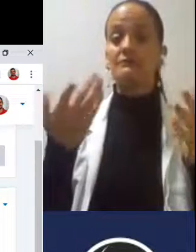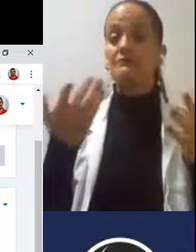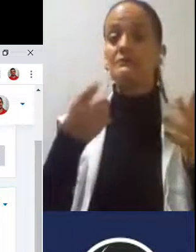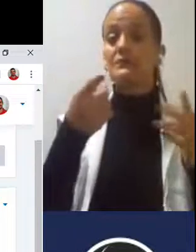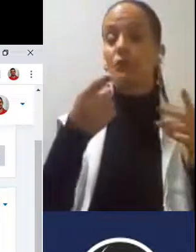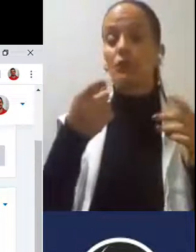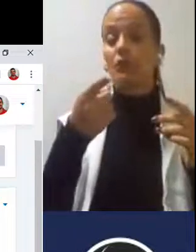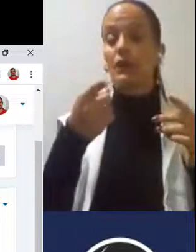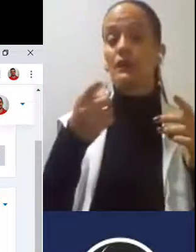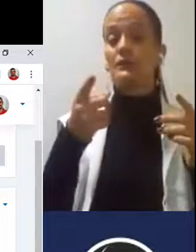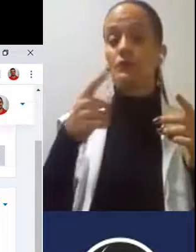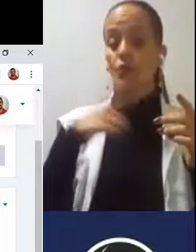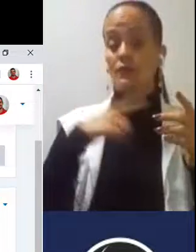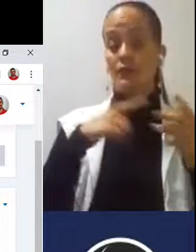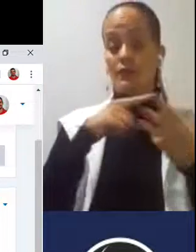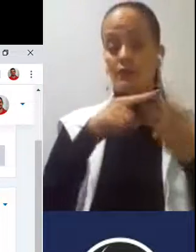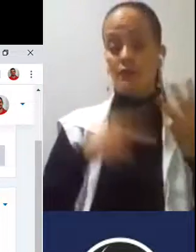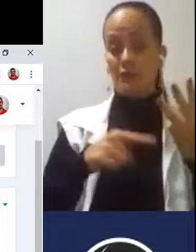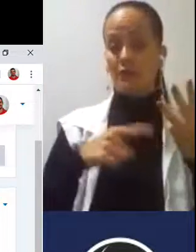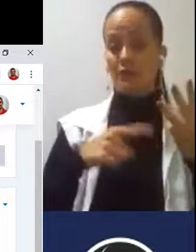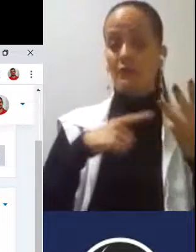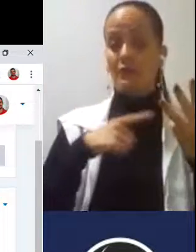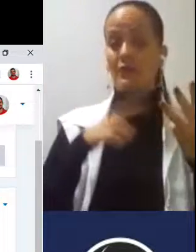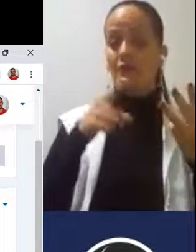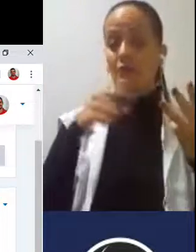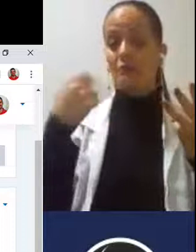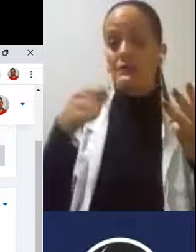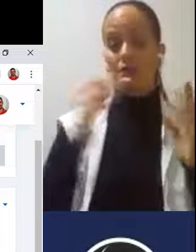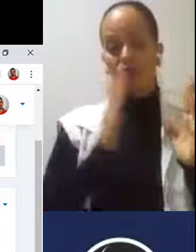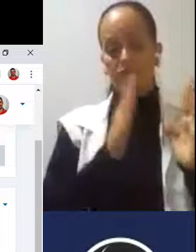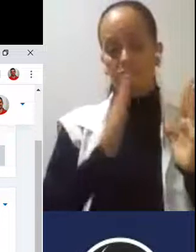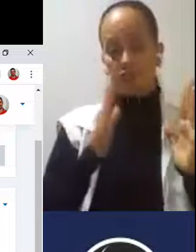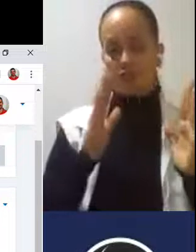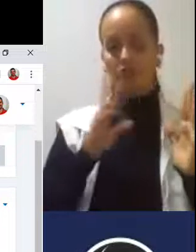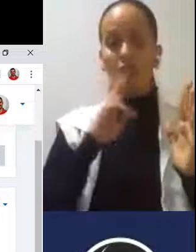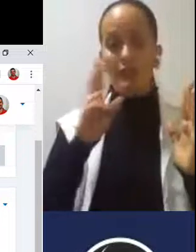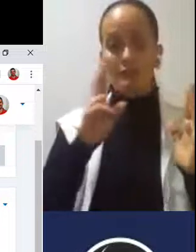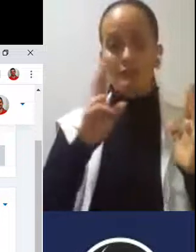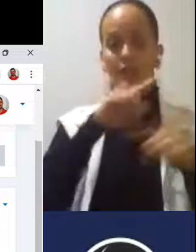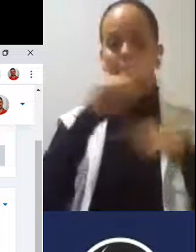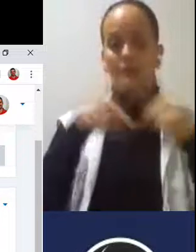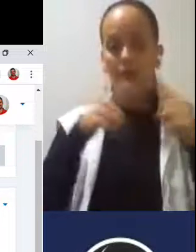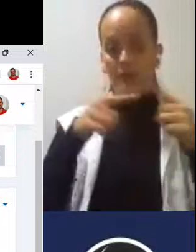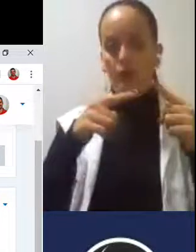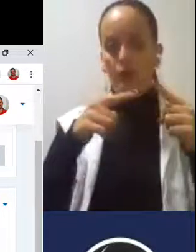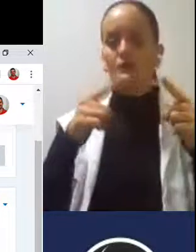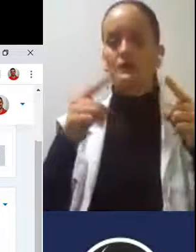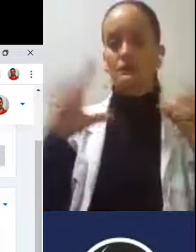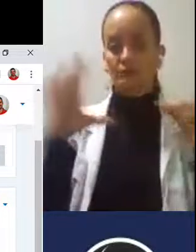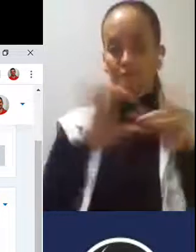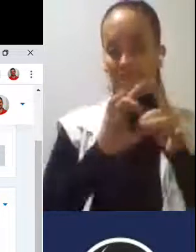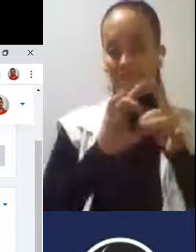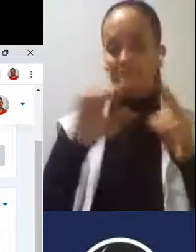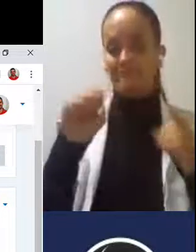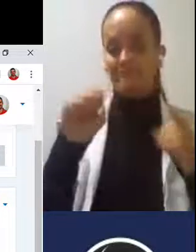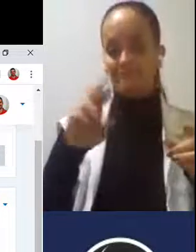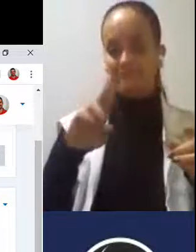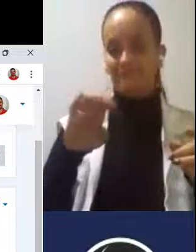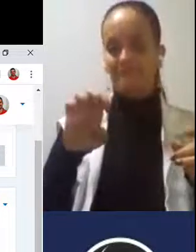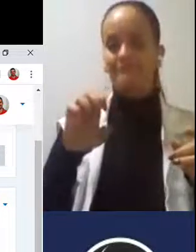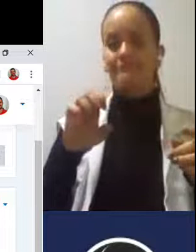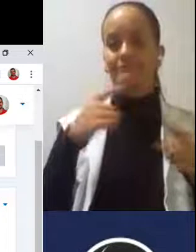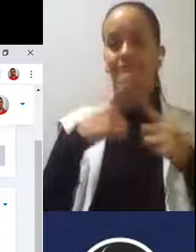tem dois resistores apenas é essa aqui, ó. O produto pela soma. Então, multiplica o valor dos resistores,